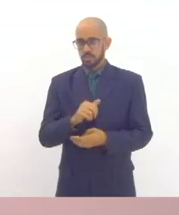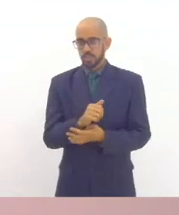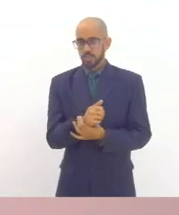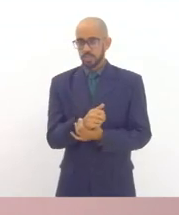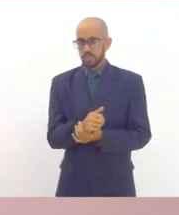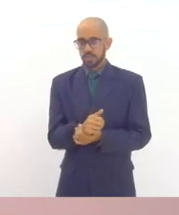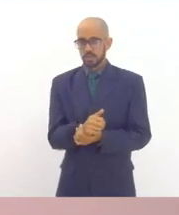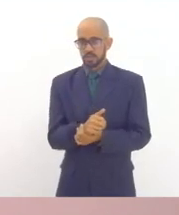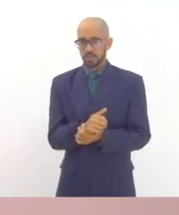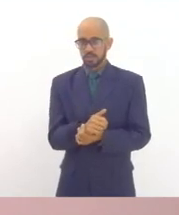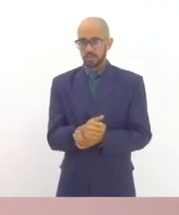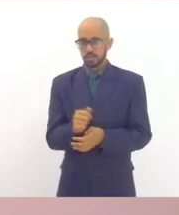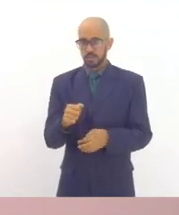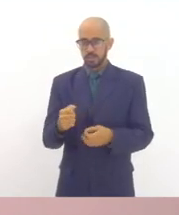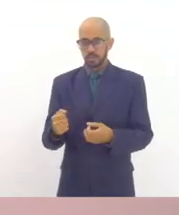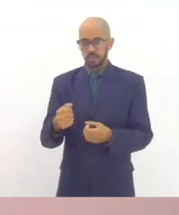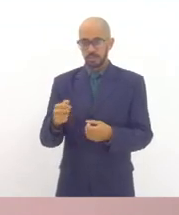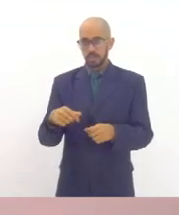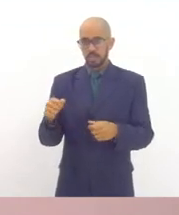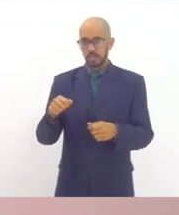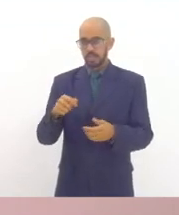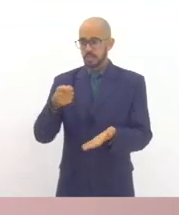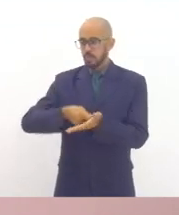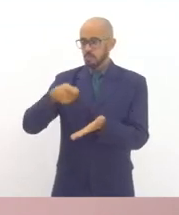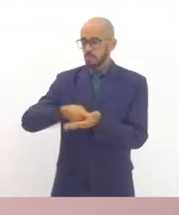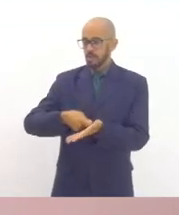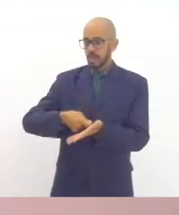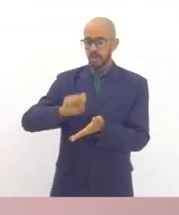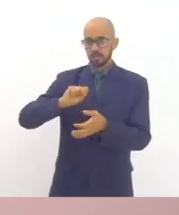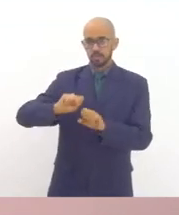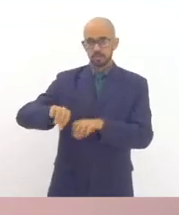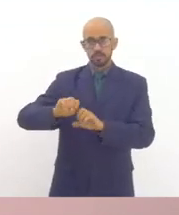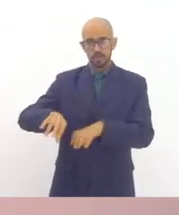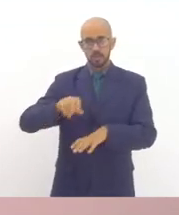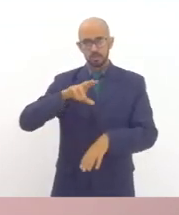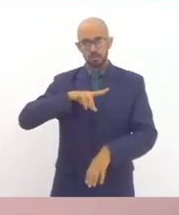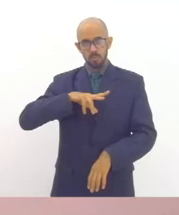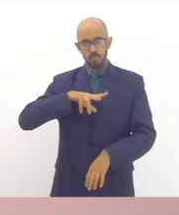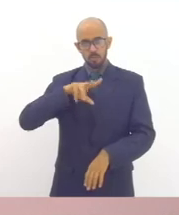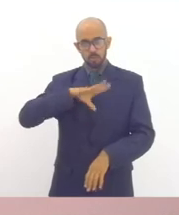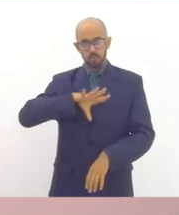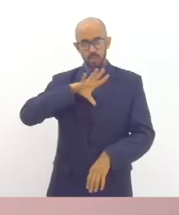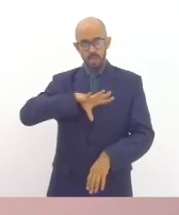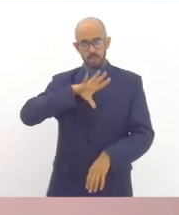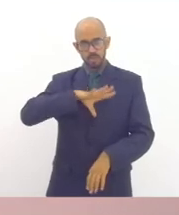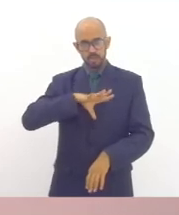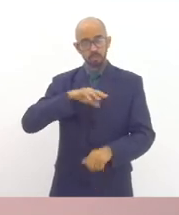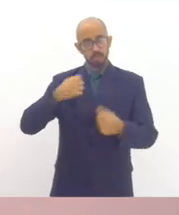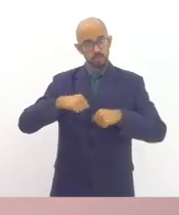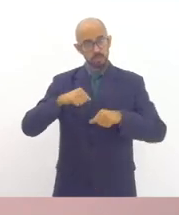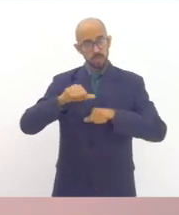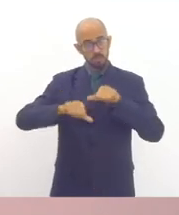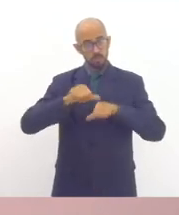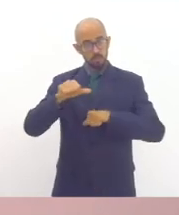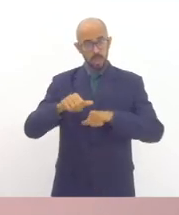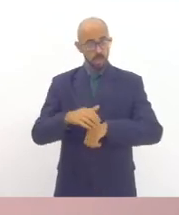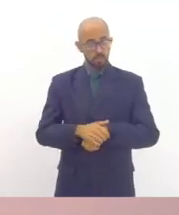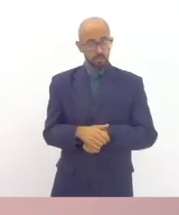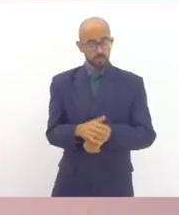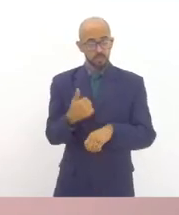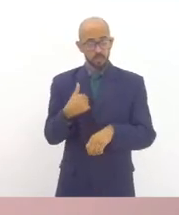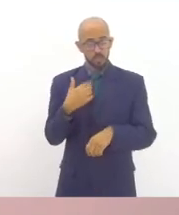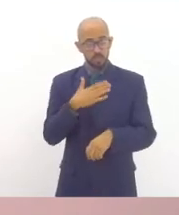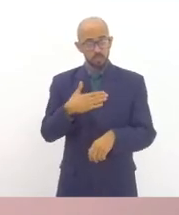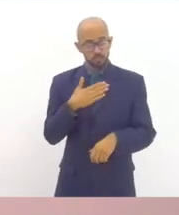compelido a dar aula de língua portuguesa. E isso tinha que mudar. Eu queria que a secretaria